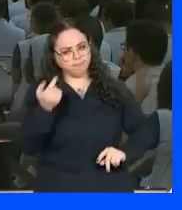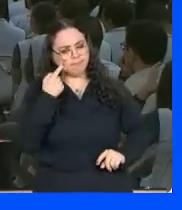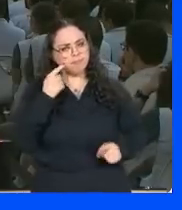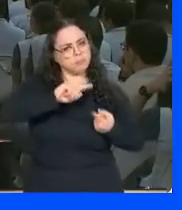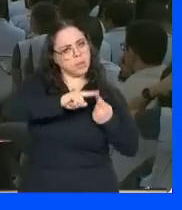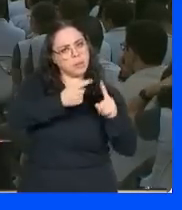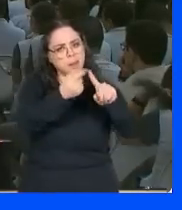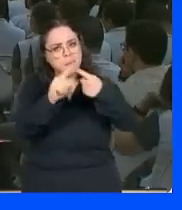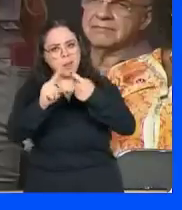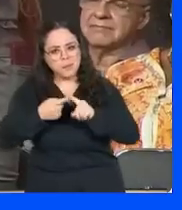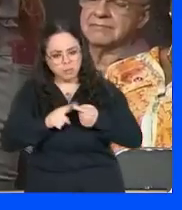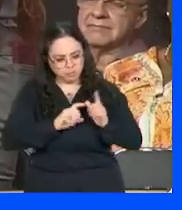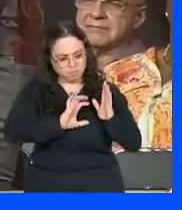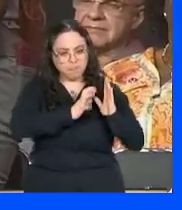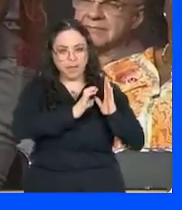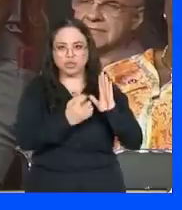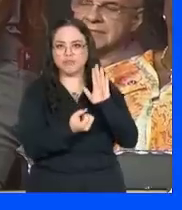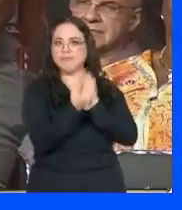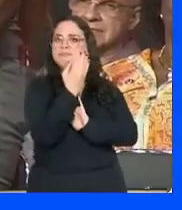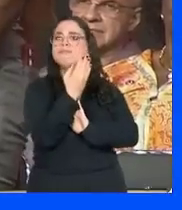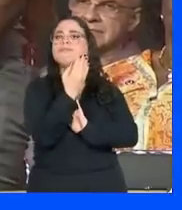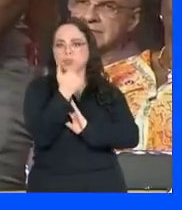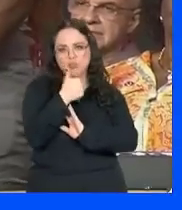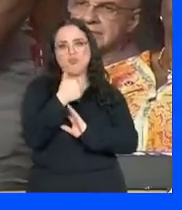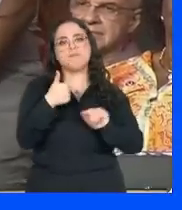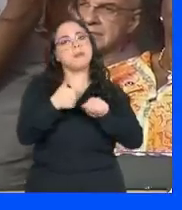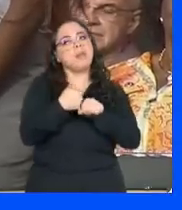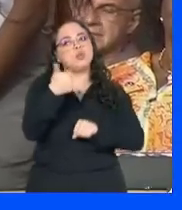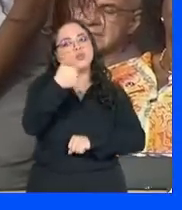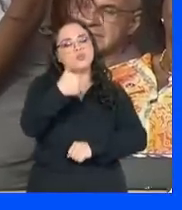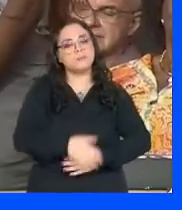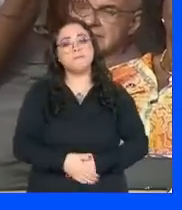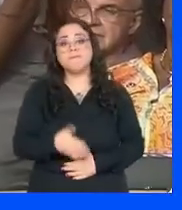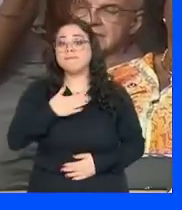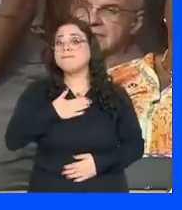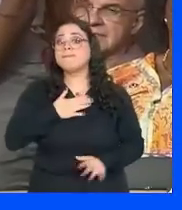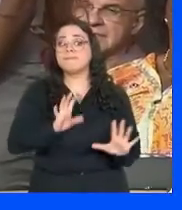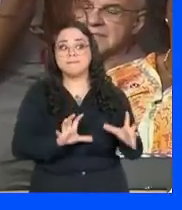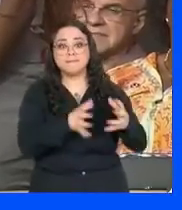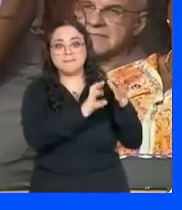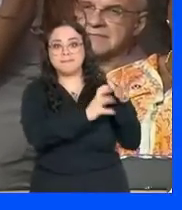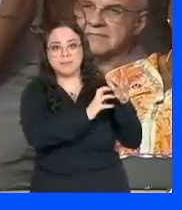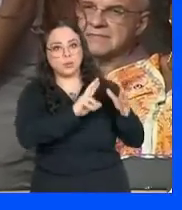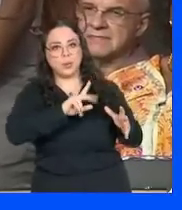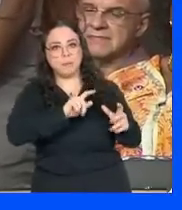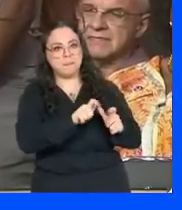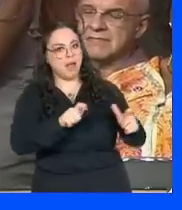e criar um partido. Criei o partido. E o meu partido não é o